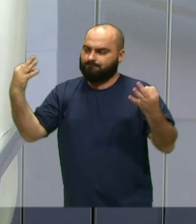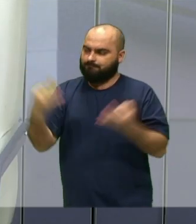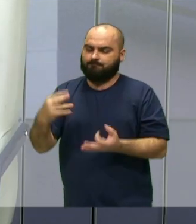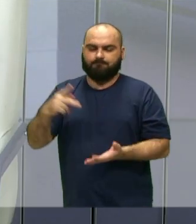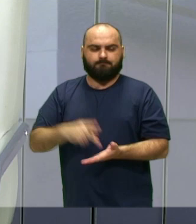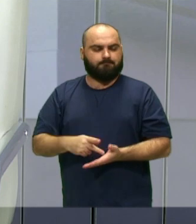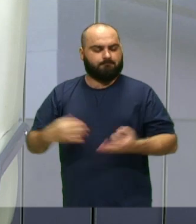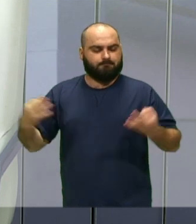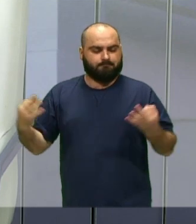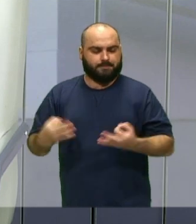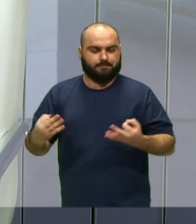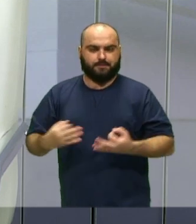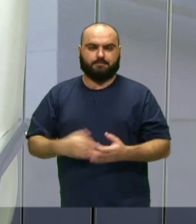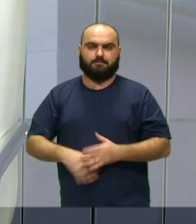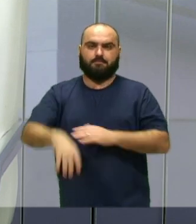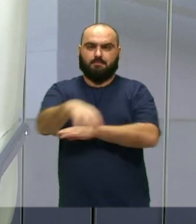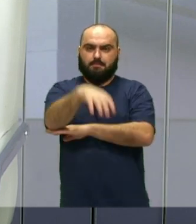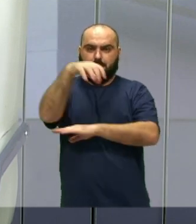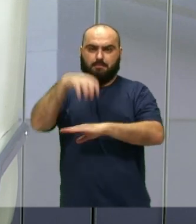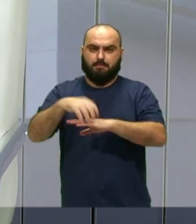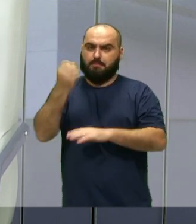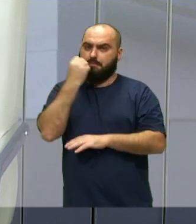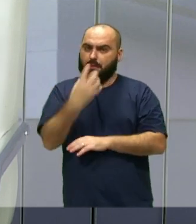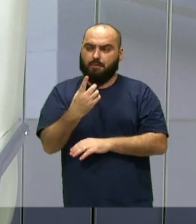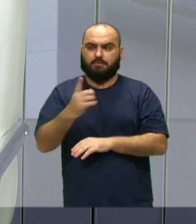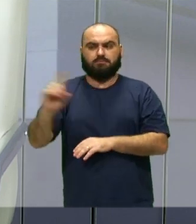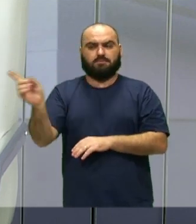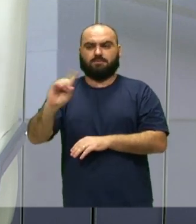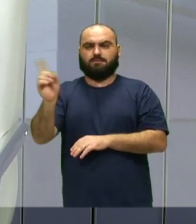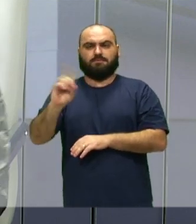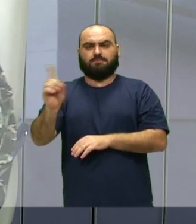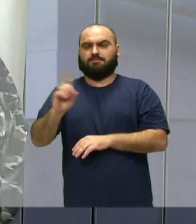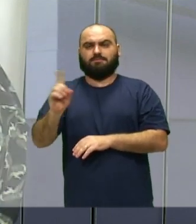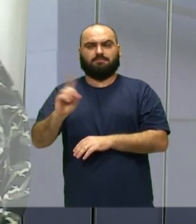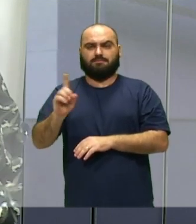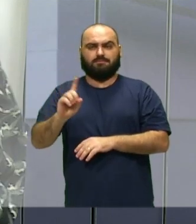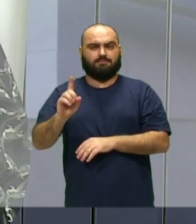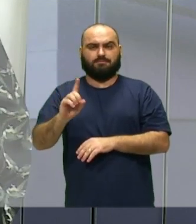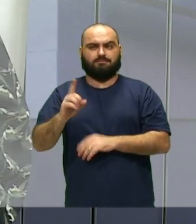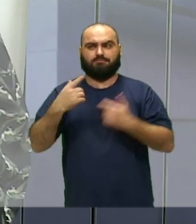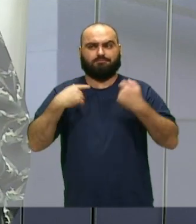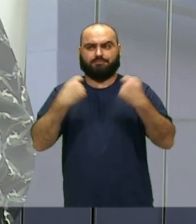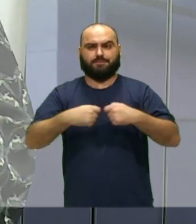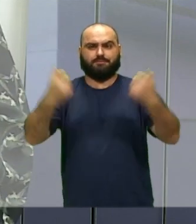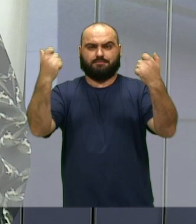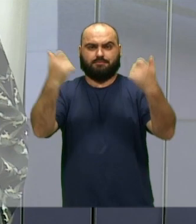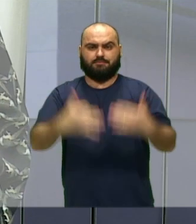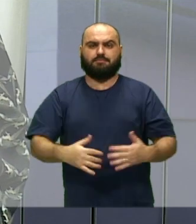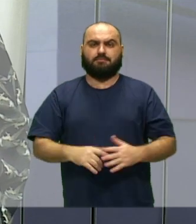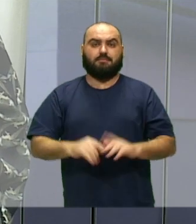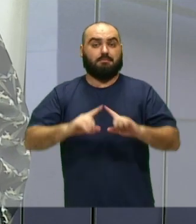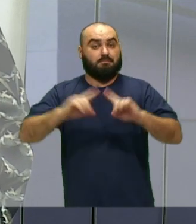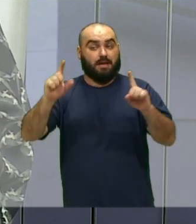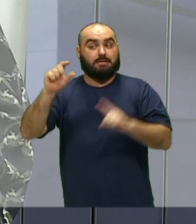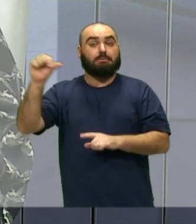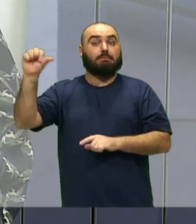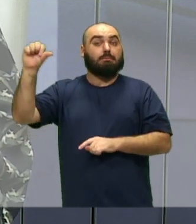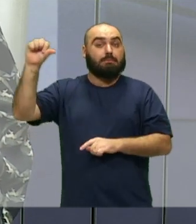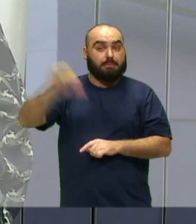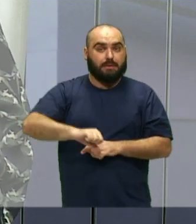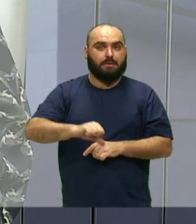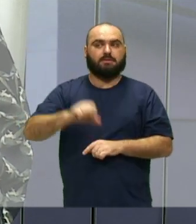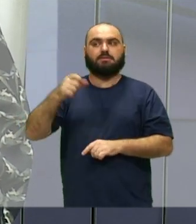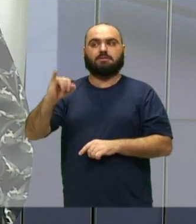aconteceu. O Porto ele não está bom. Visivelmente não está bom, não preciso aqui explicar, mas estaria pior se tivesse o nome